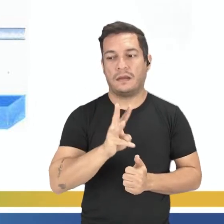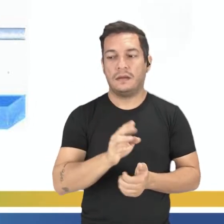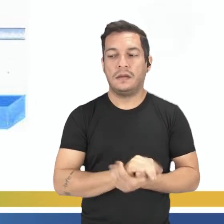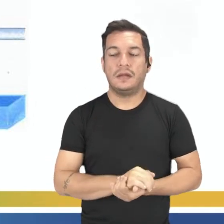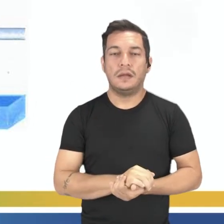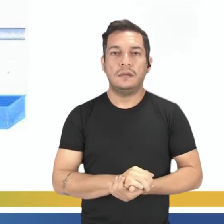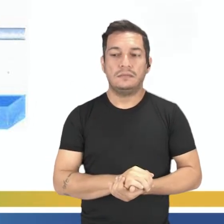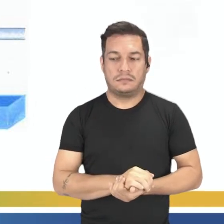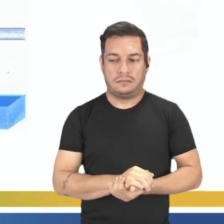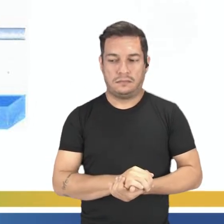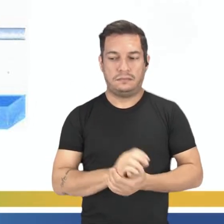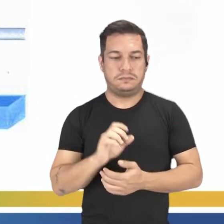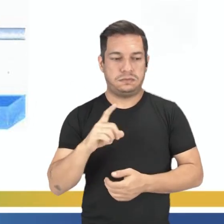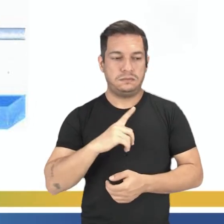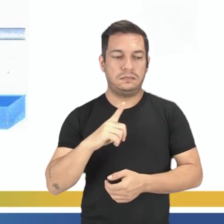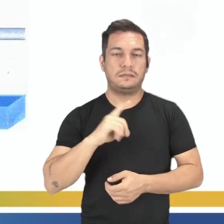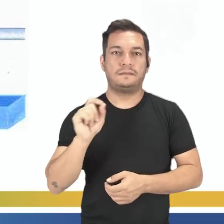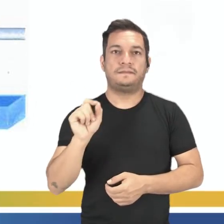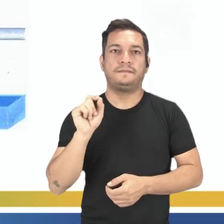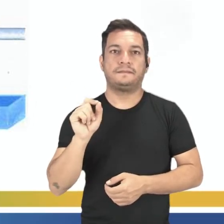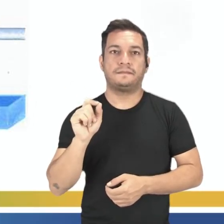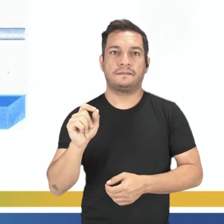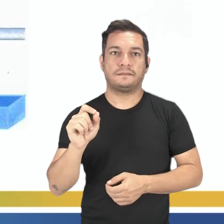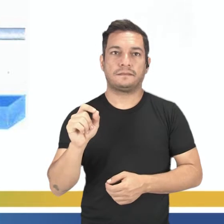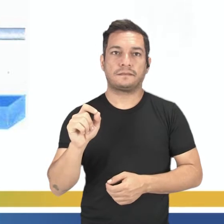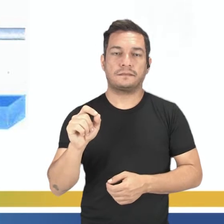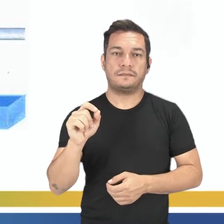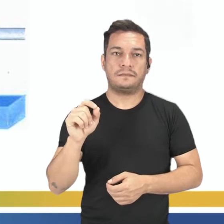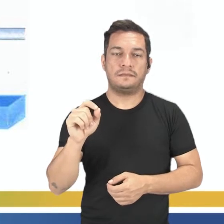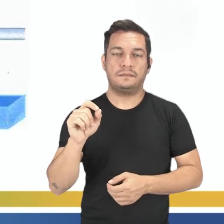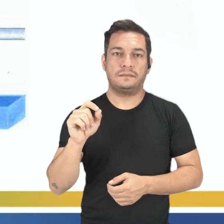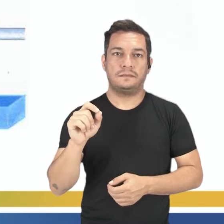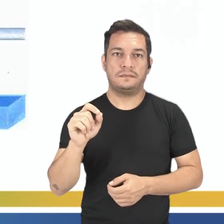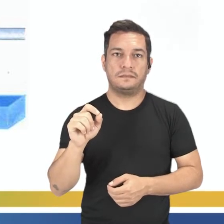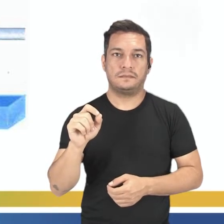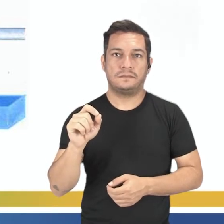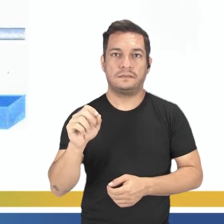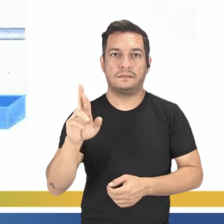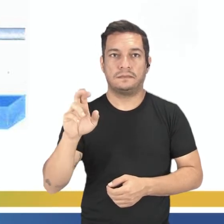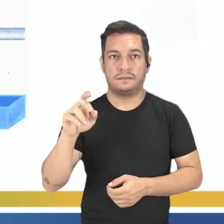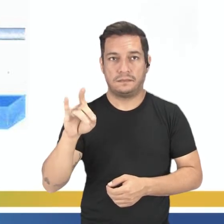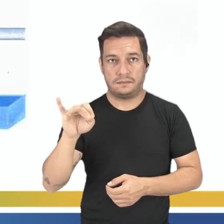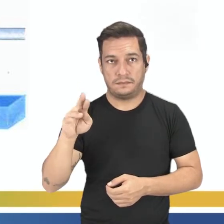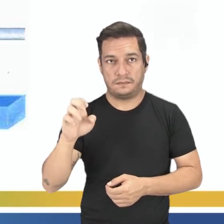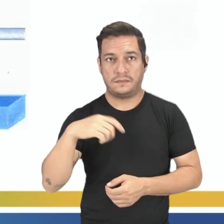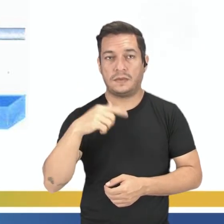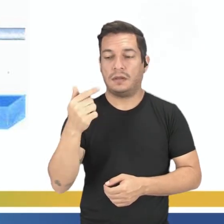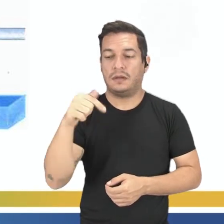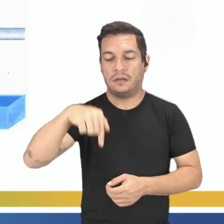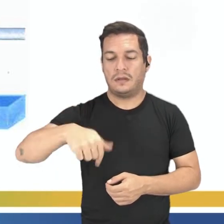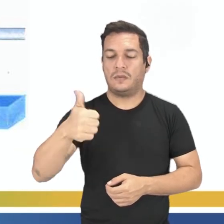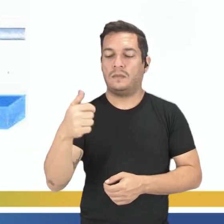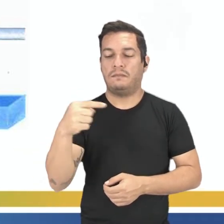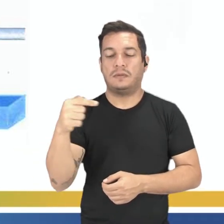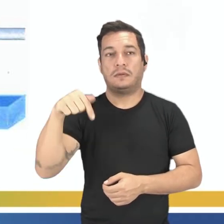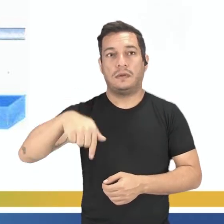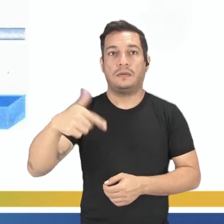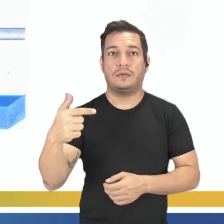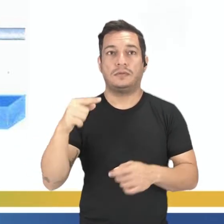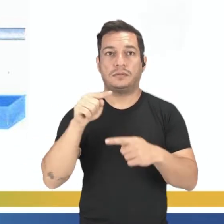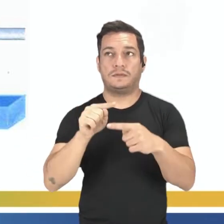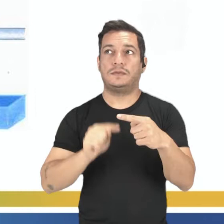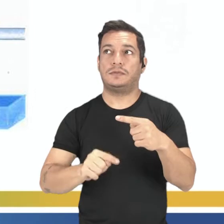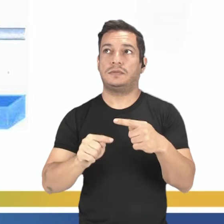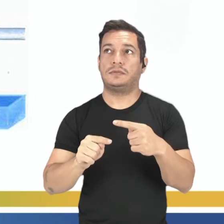para ele, o que a gente vai ter? Que o rendimento vai ser Q1 menos Q2 dividido para